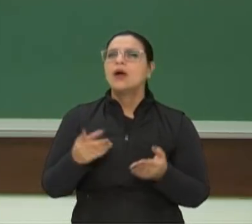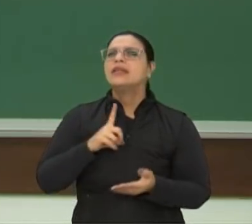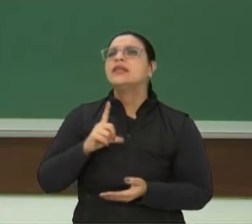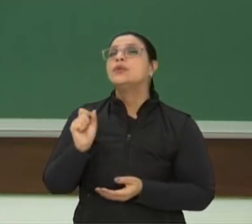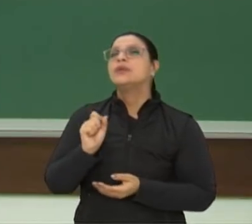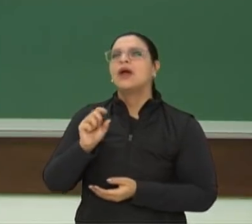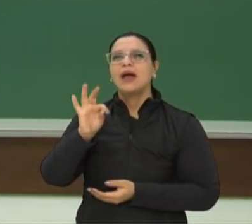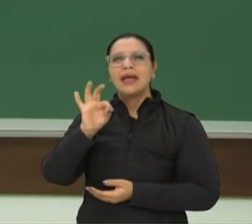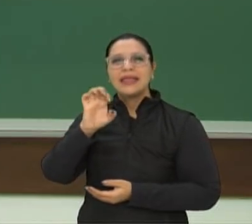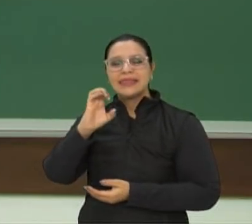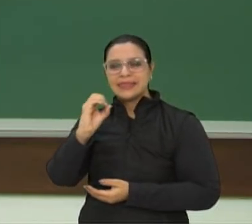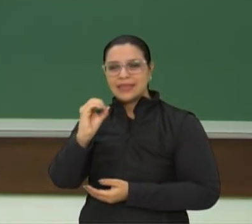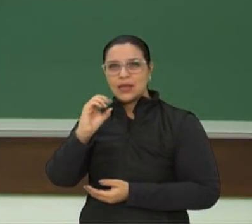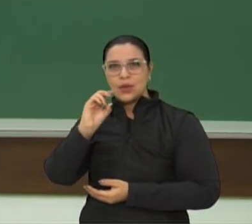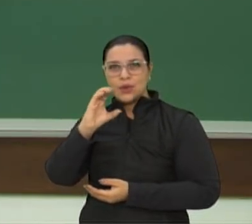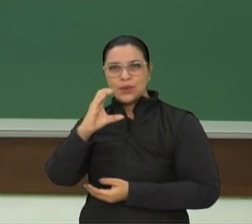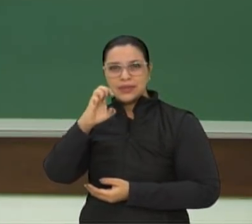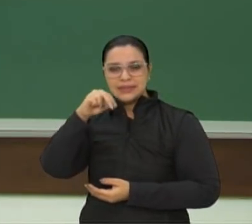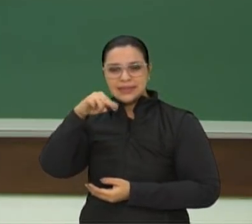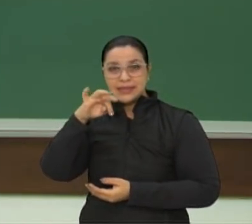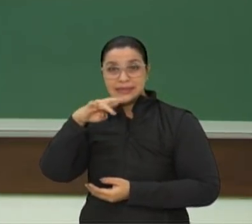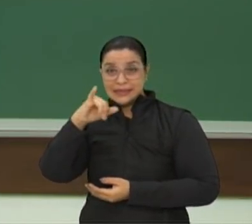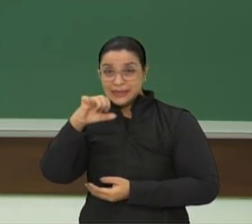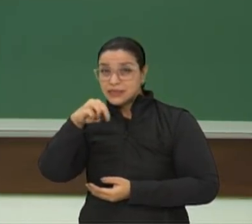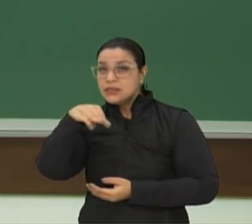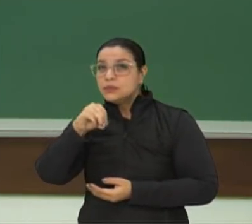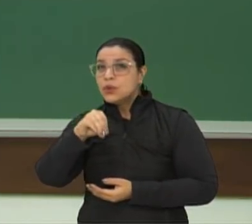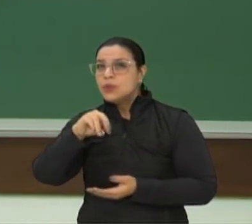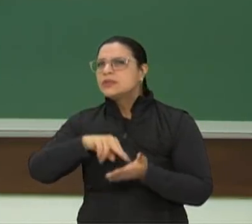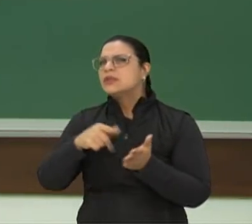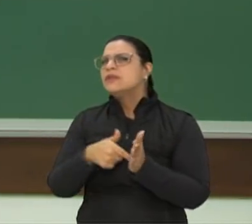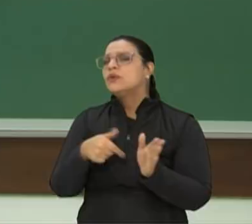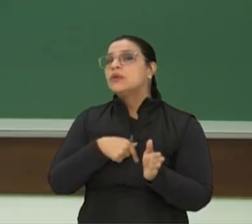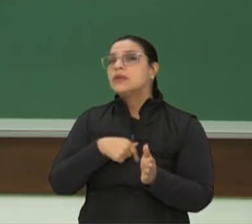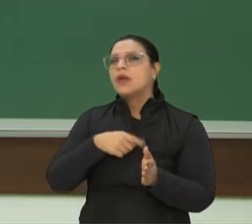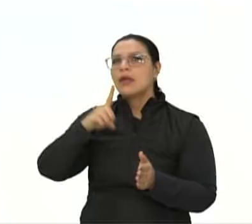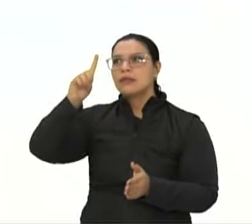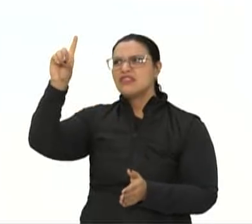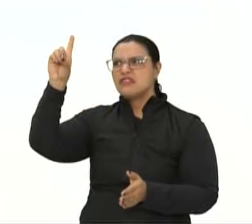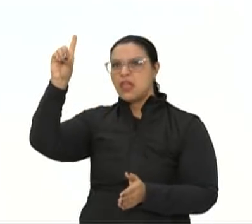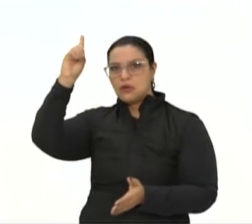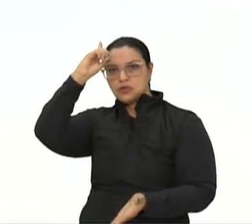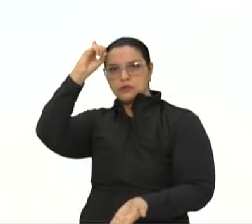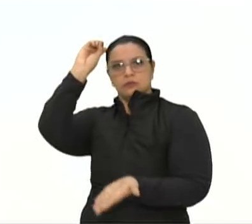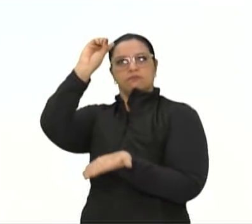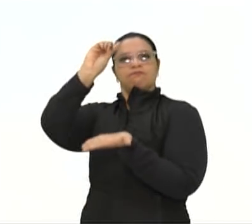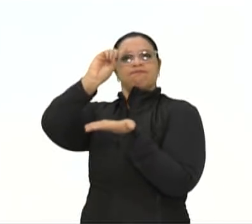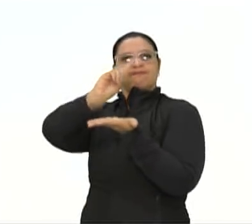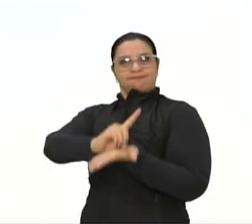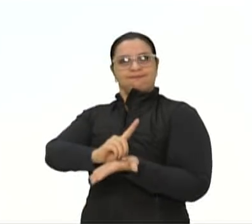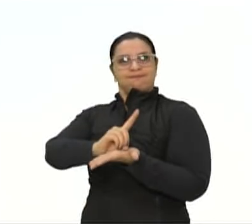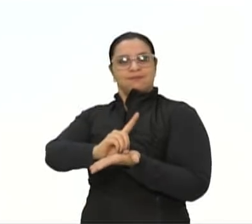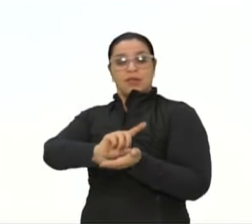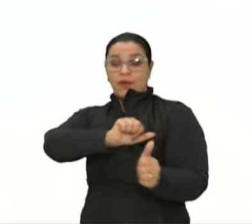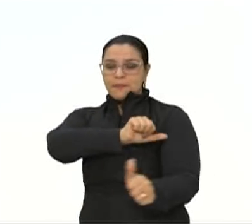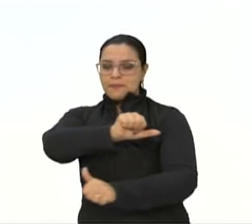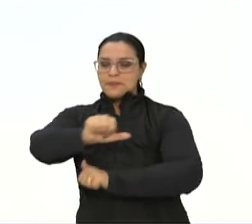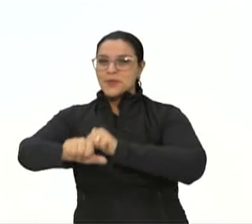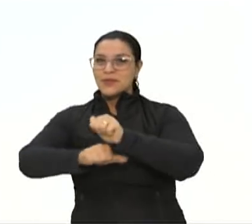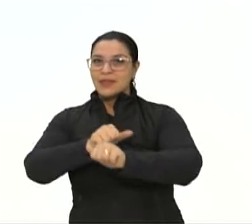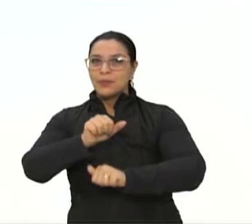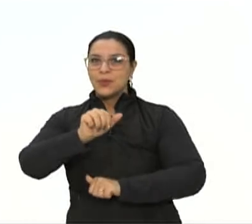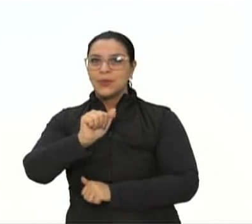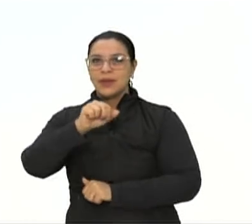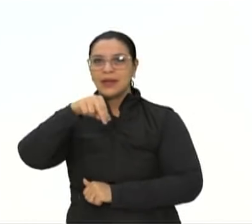vemos lá desde o ensino fundamental também a passagem, né, do teocentrismo para o antropocentrismo. Só lembrando